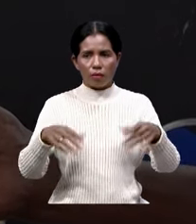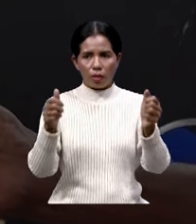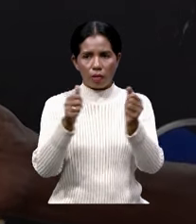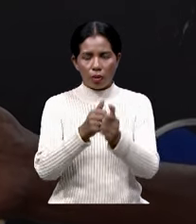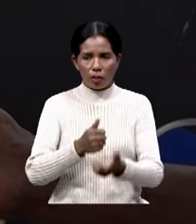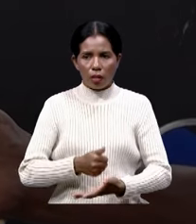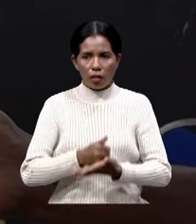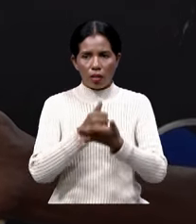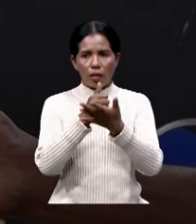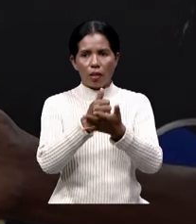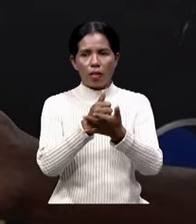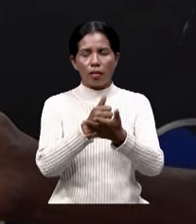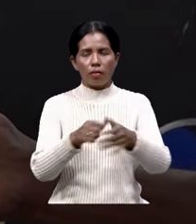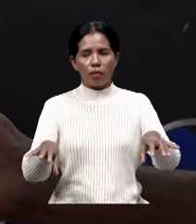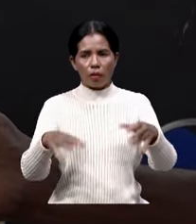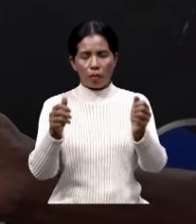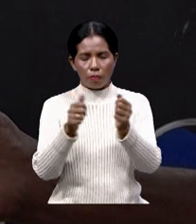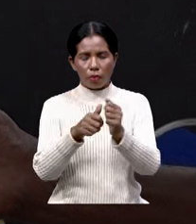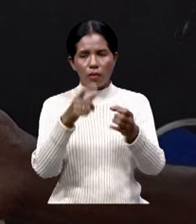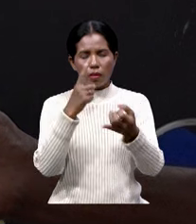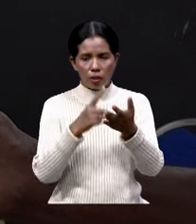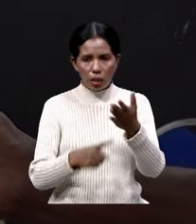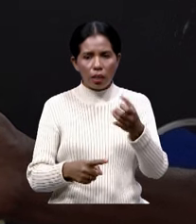apoia, supera, coopera ho sedmaka